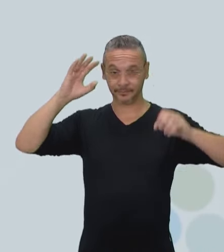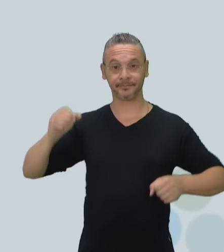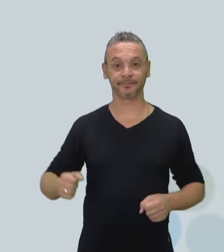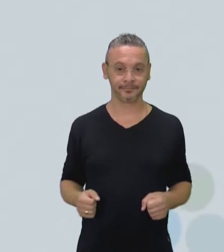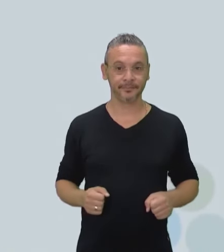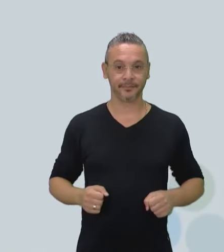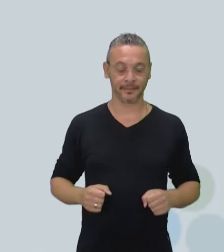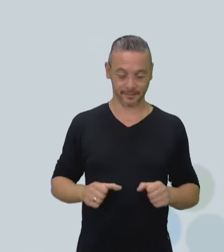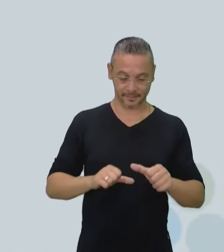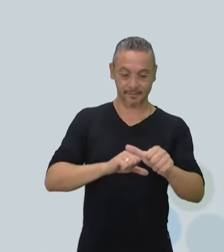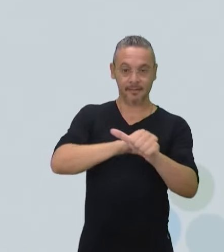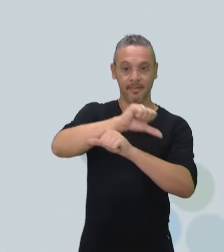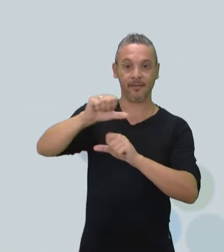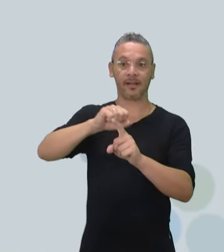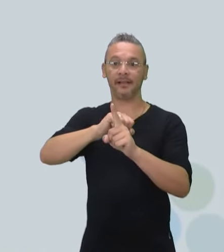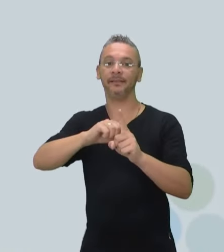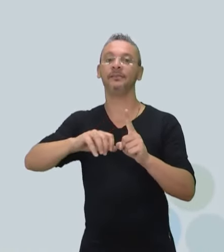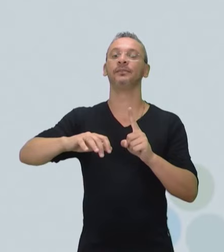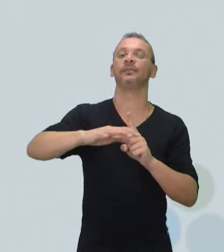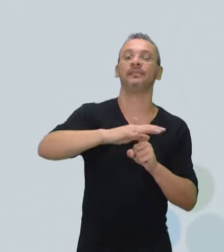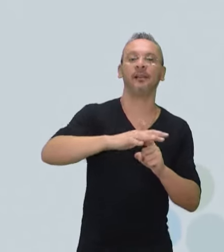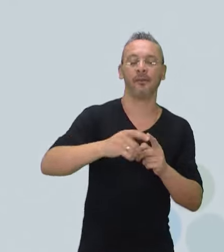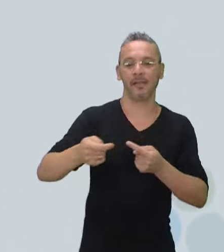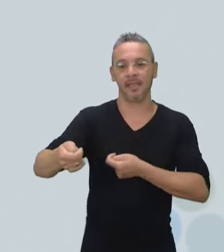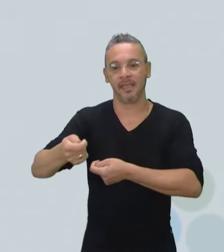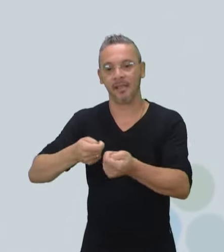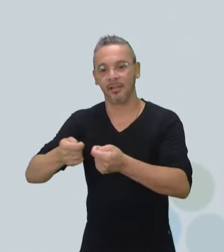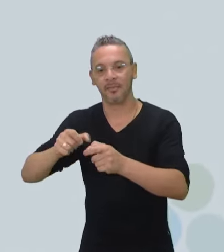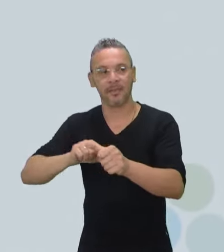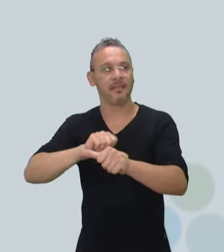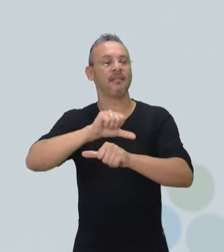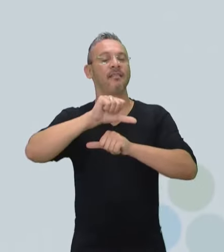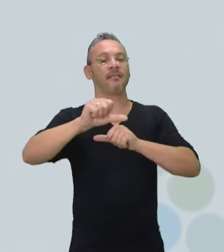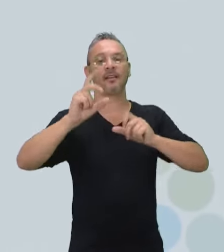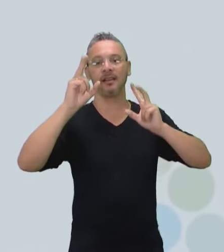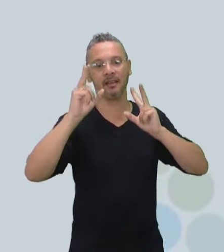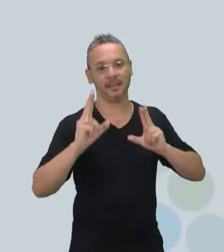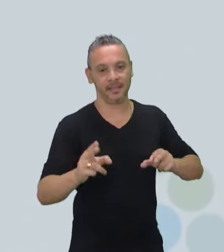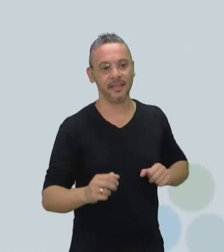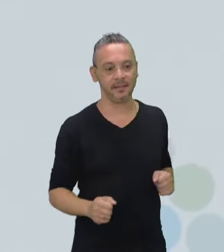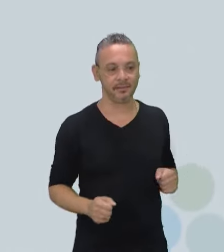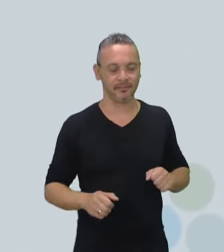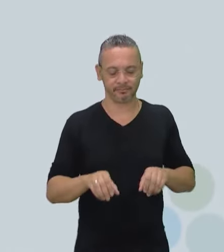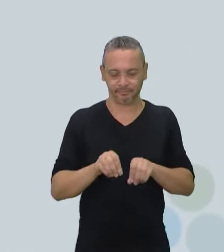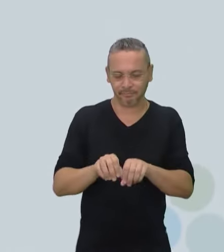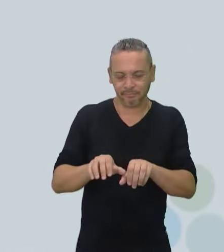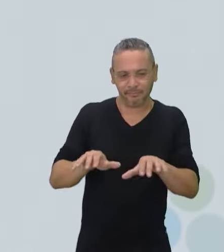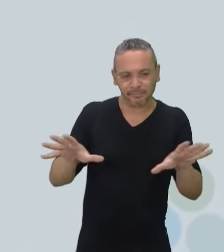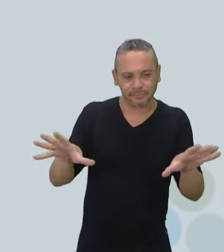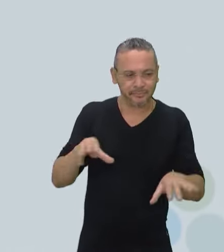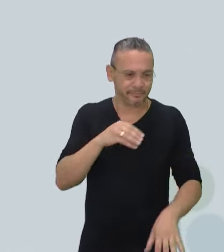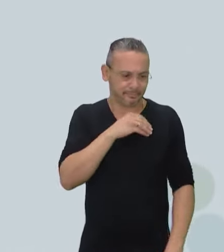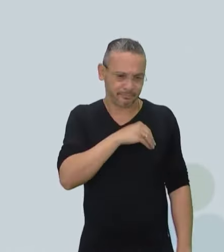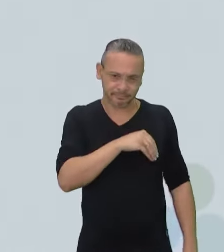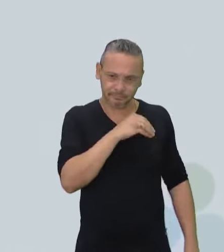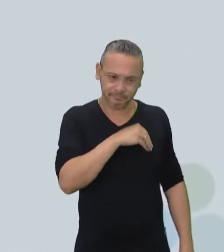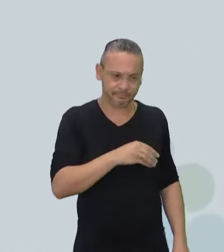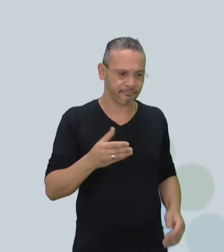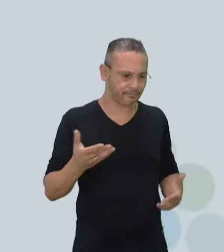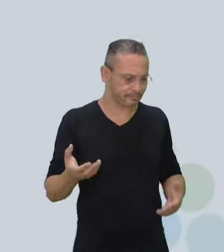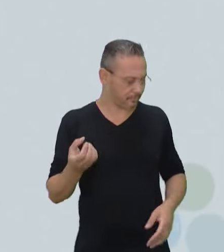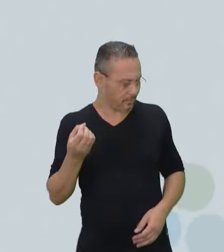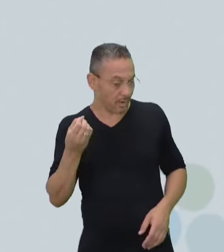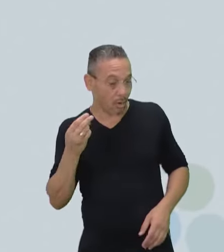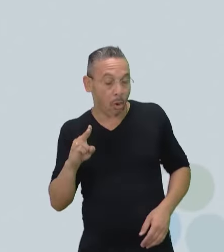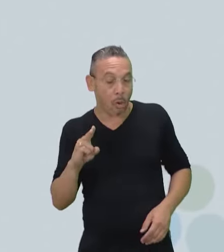social ocorra com profundas transformações econômicas, que acarretem uma ampla redistribuição de renda, ou até mesmo